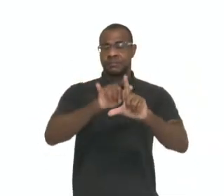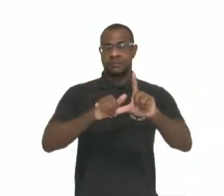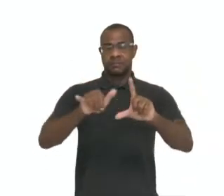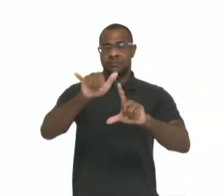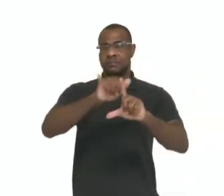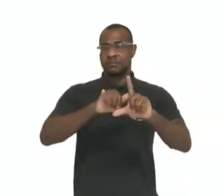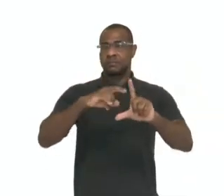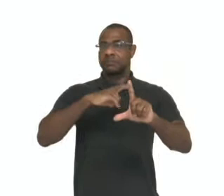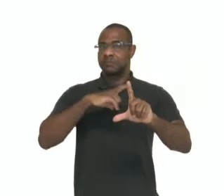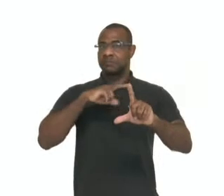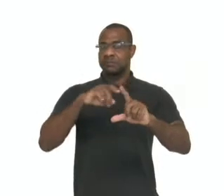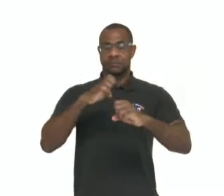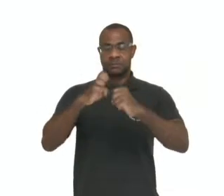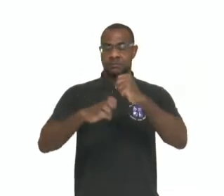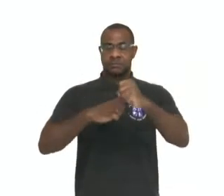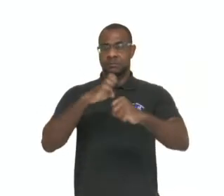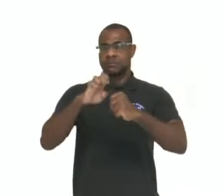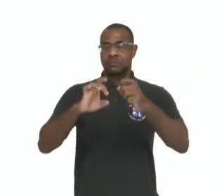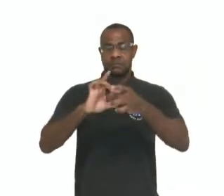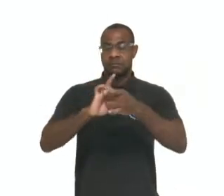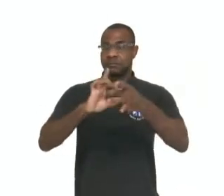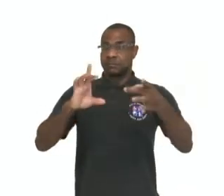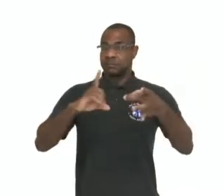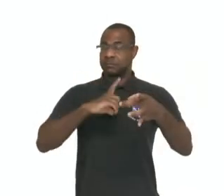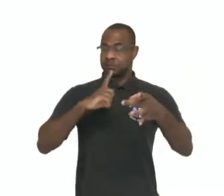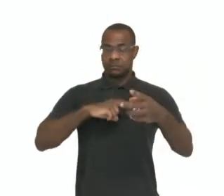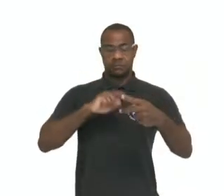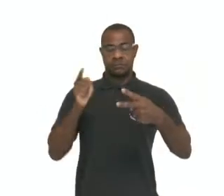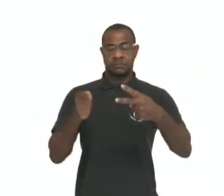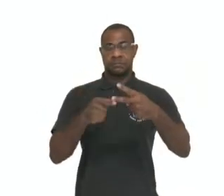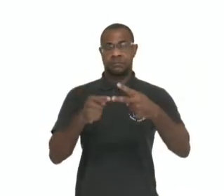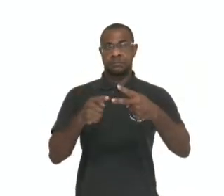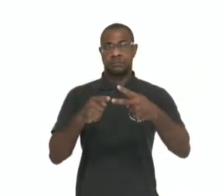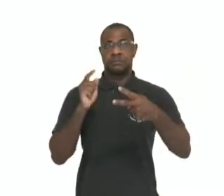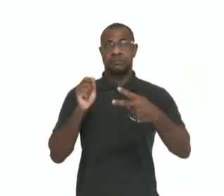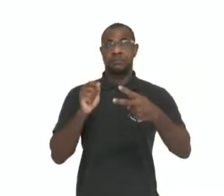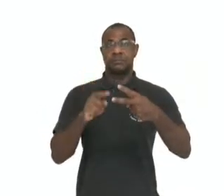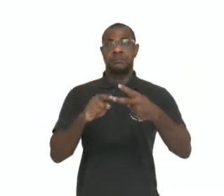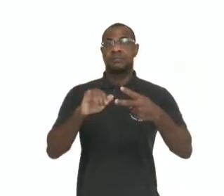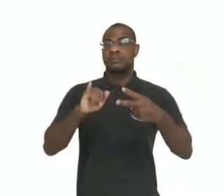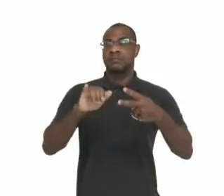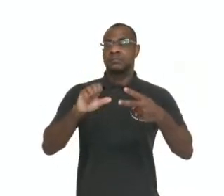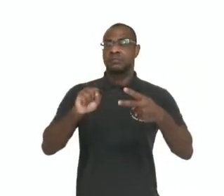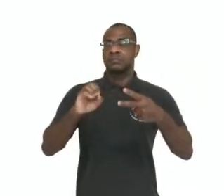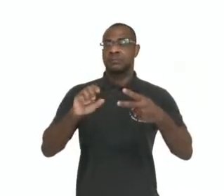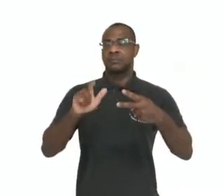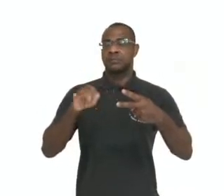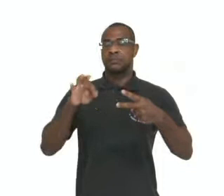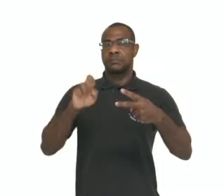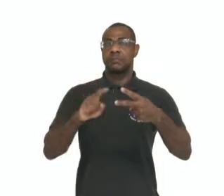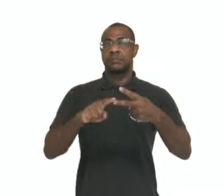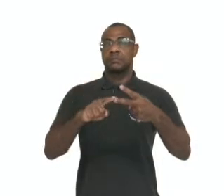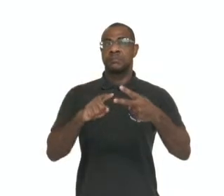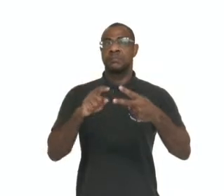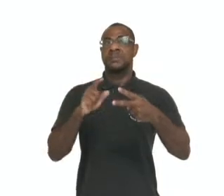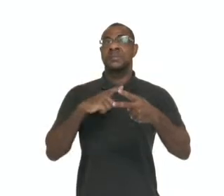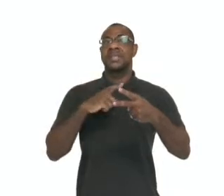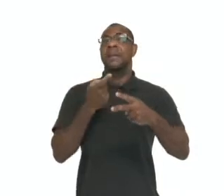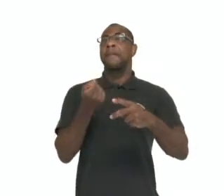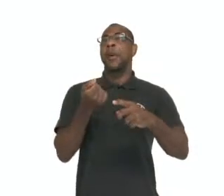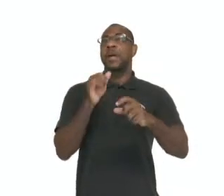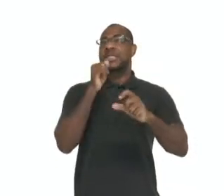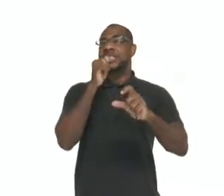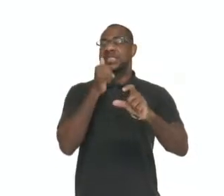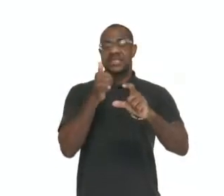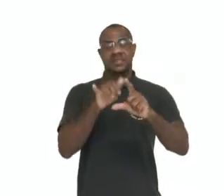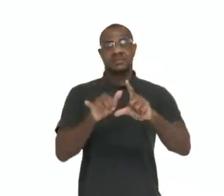possuem o quê? Elétrons livres. Já os isolantes não deixam passar corrente